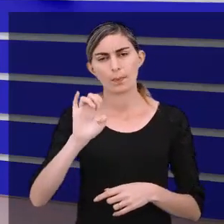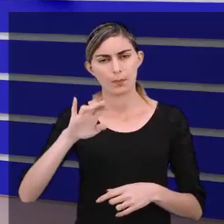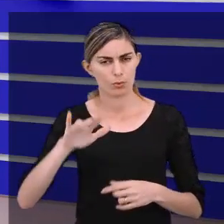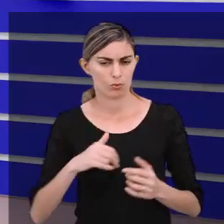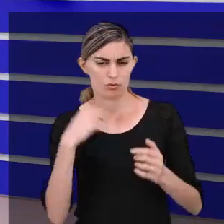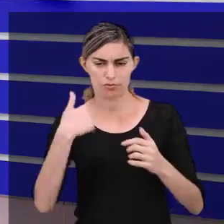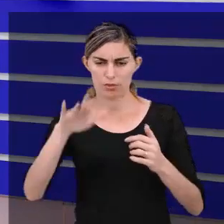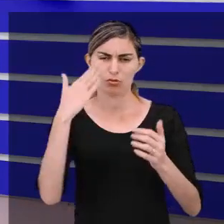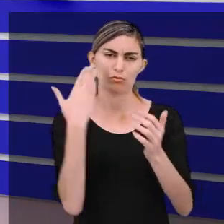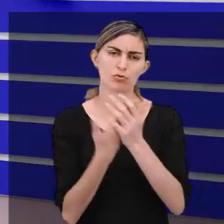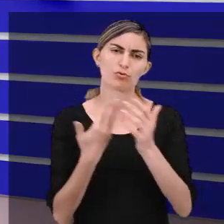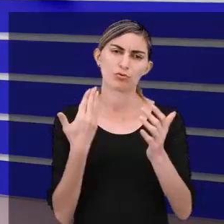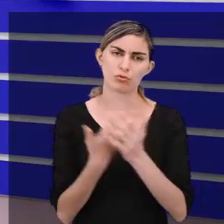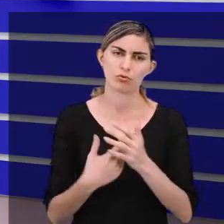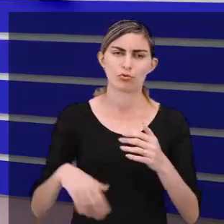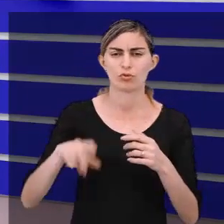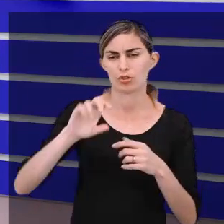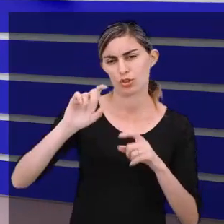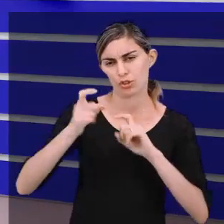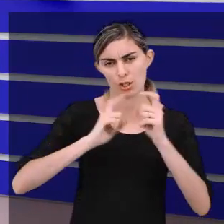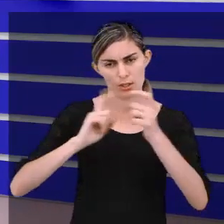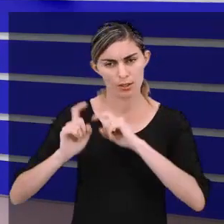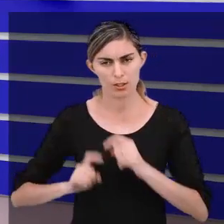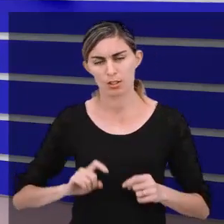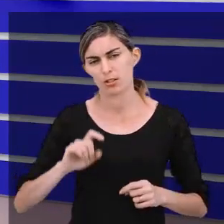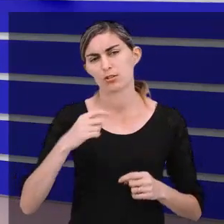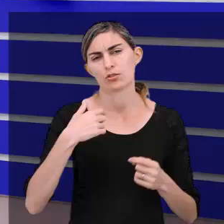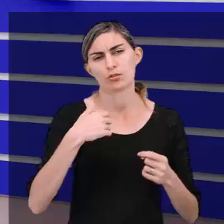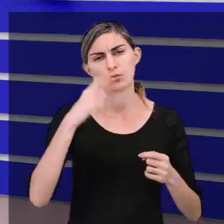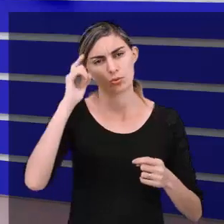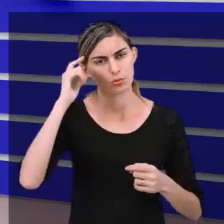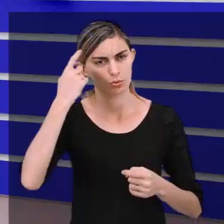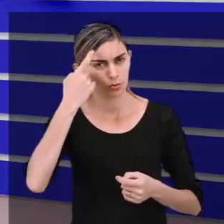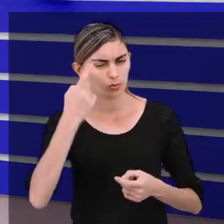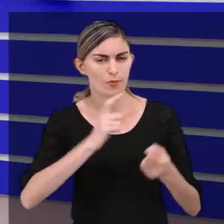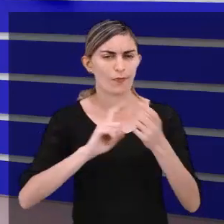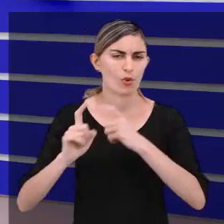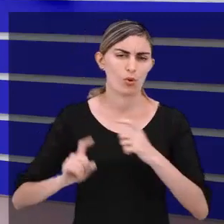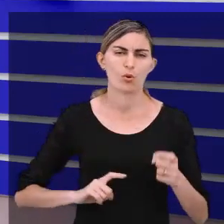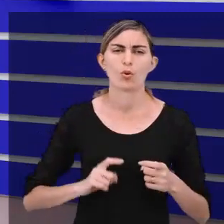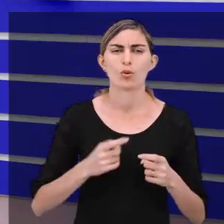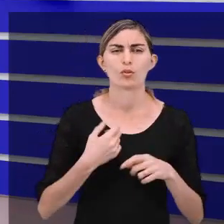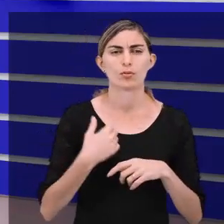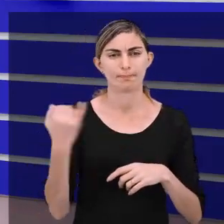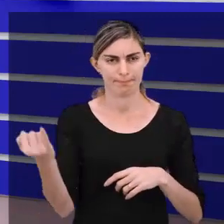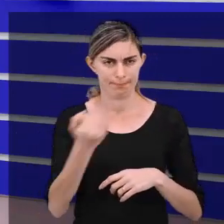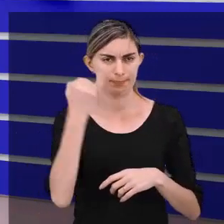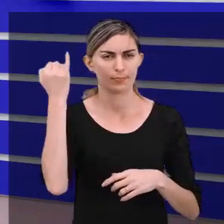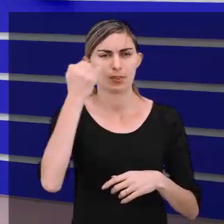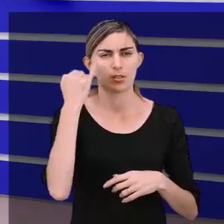lá, estude, vá no chat tirar dúvidas, vá aos destaques, aos fóruns, isso é muito